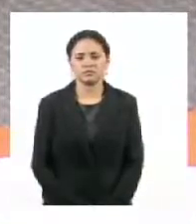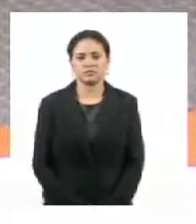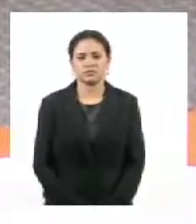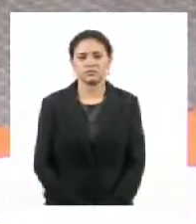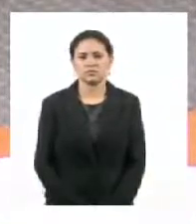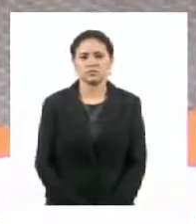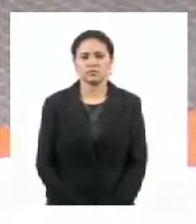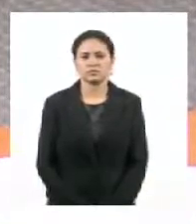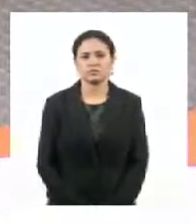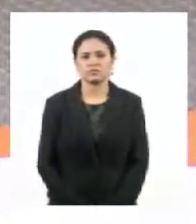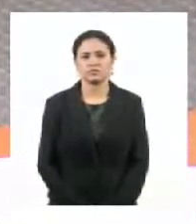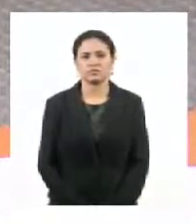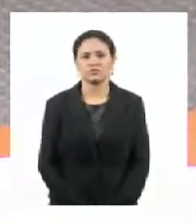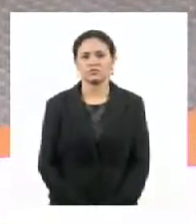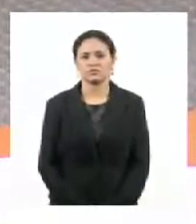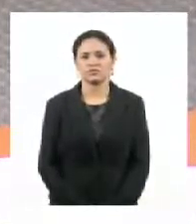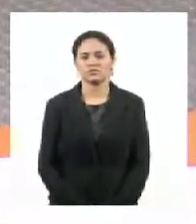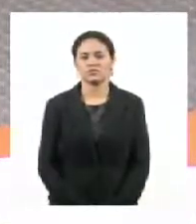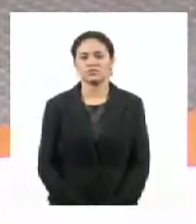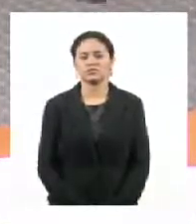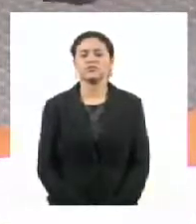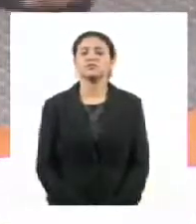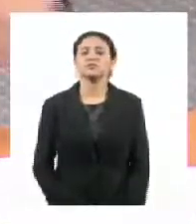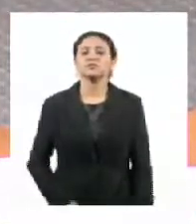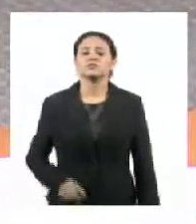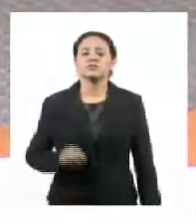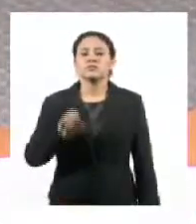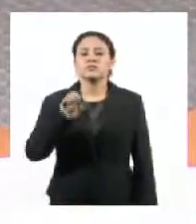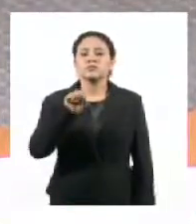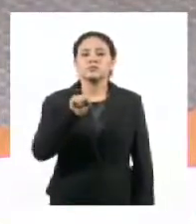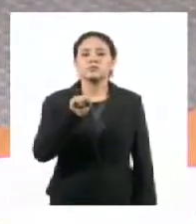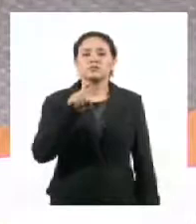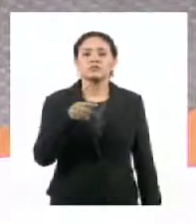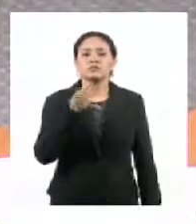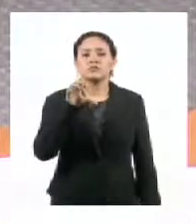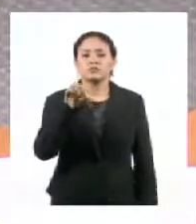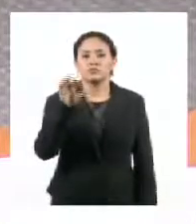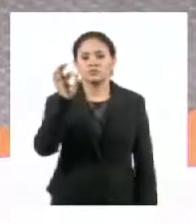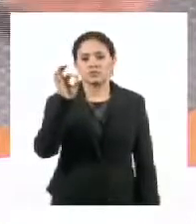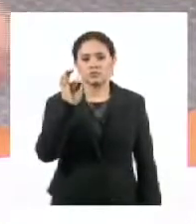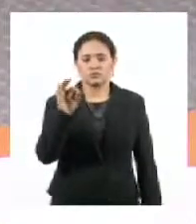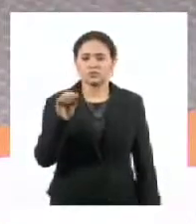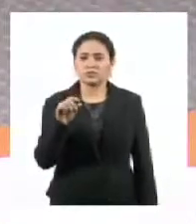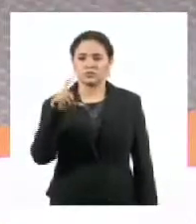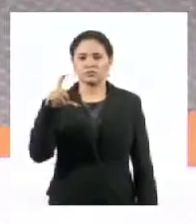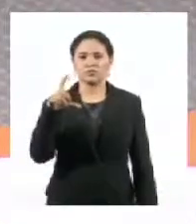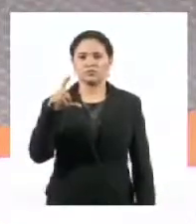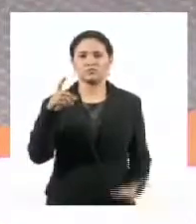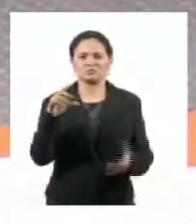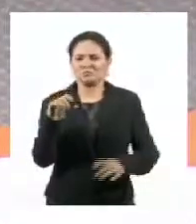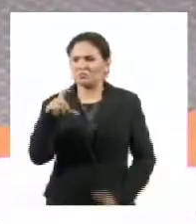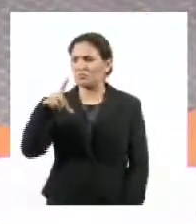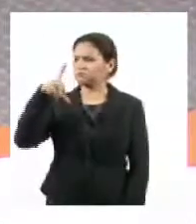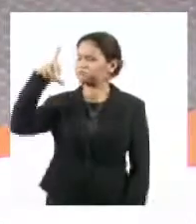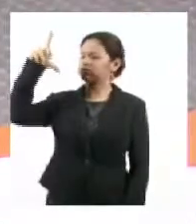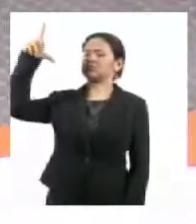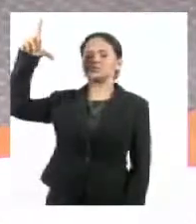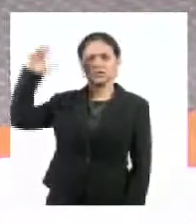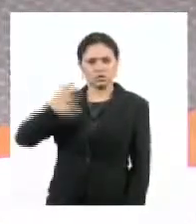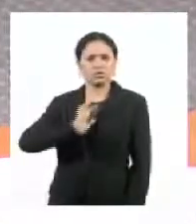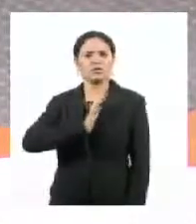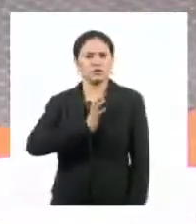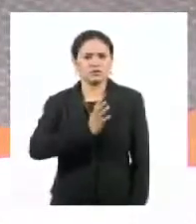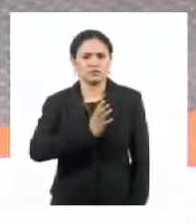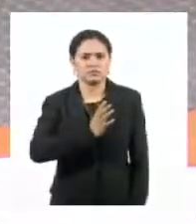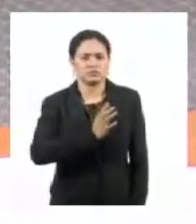Adriano Sarney também. Que seja aplicado os 8,9% da inflação e não os aumentos abusivos de mais de 1000% em algumas contas. Senhoras e